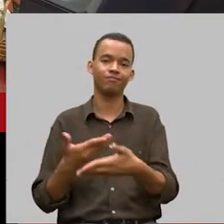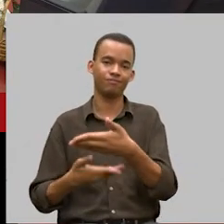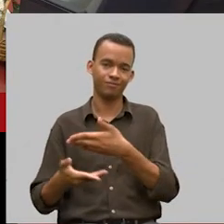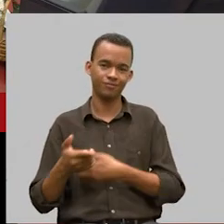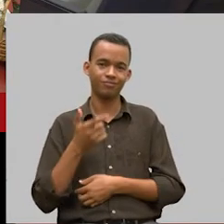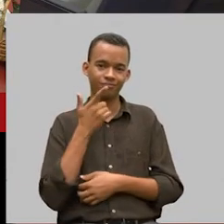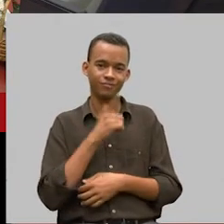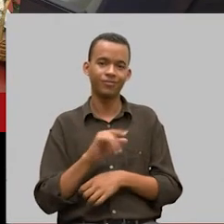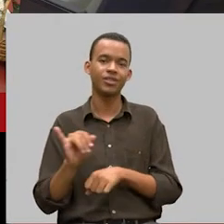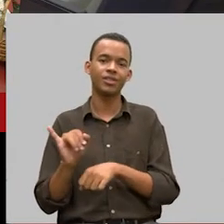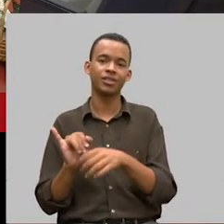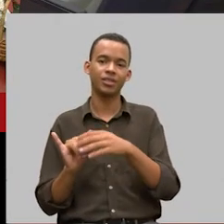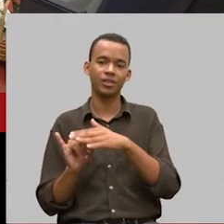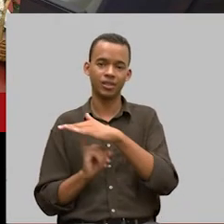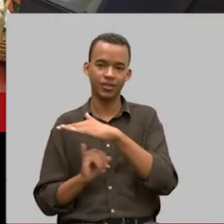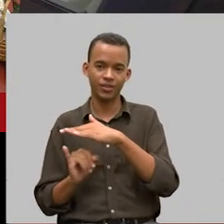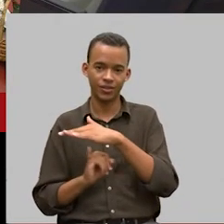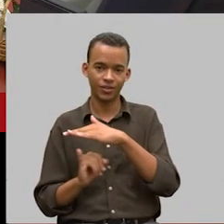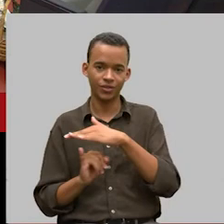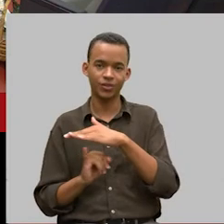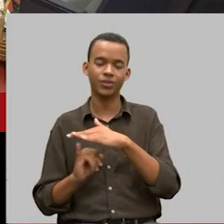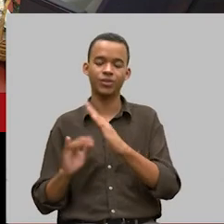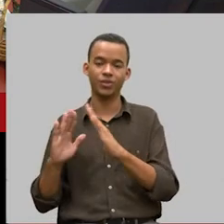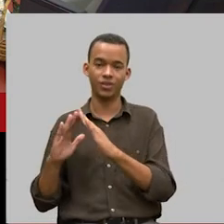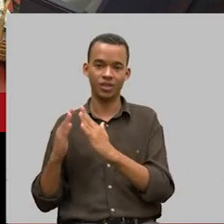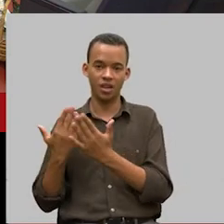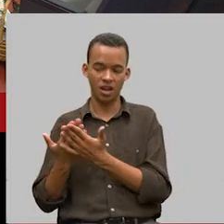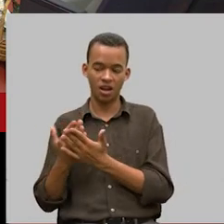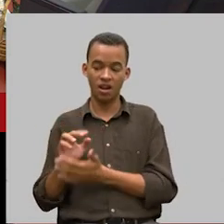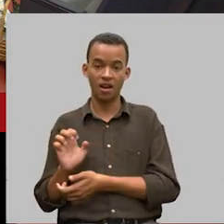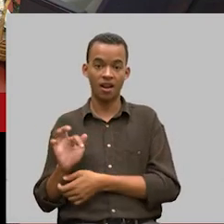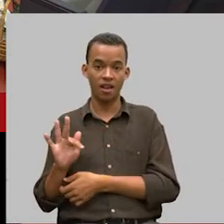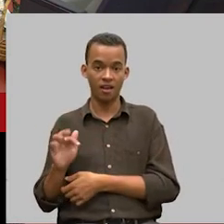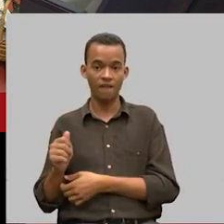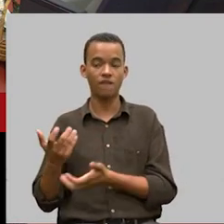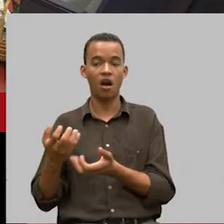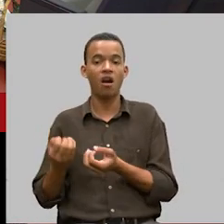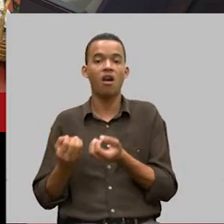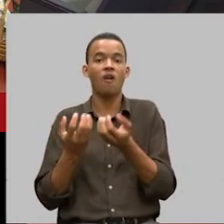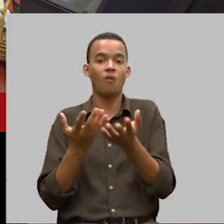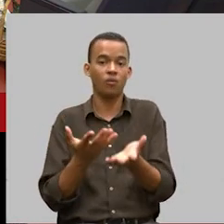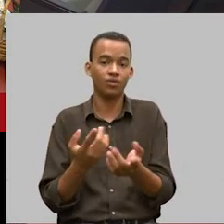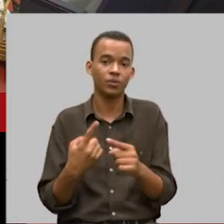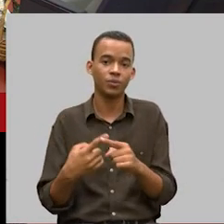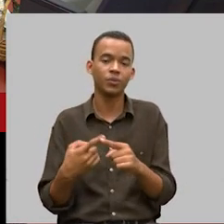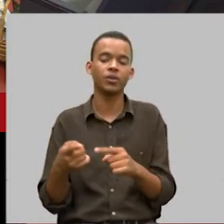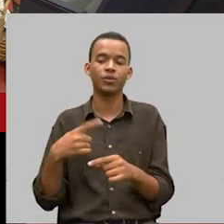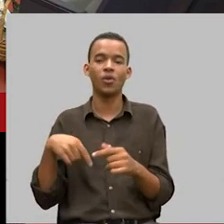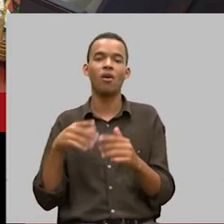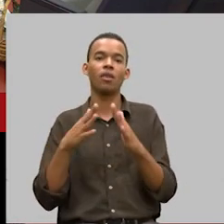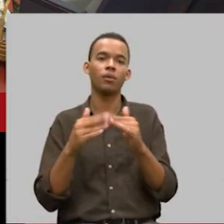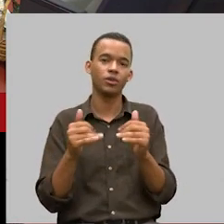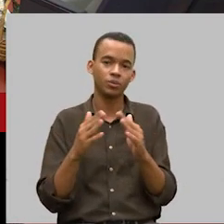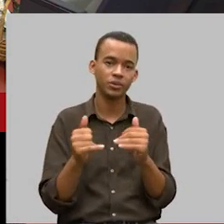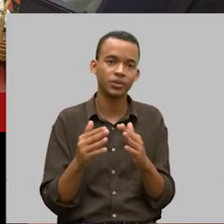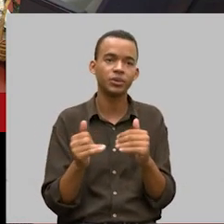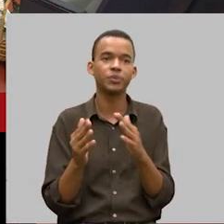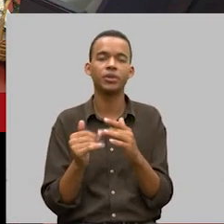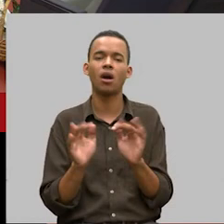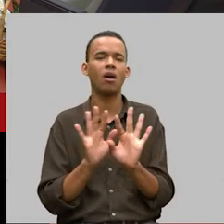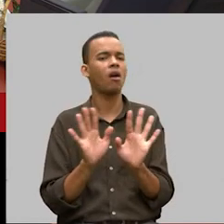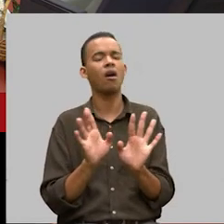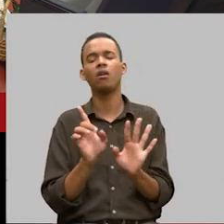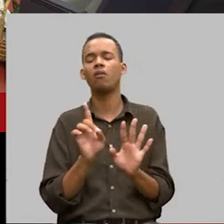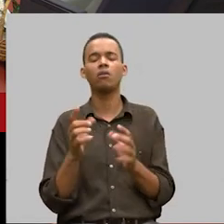pra gente dizer assim a gente também quer oferecer nós temos muito a oferecer Além de a gente não estar vindo aqui pedir esmola nós temos muito a oferecer